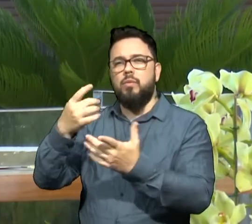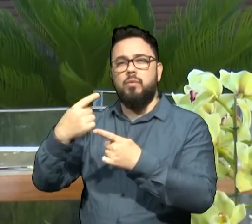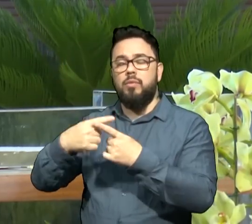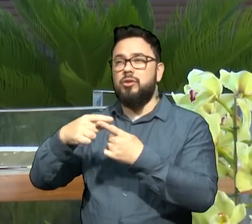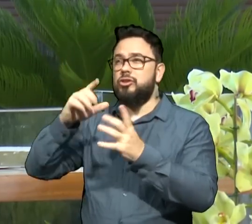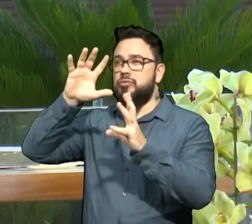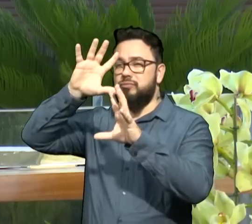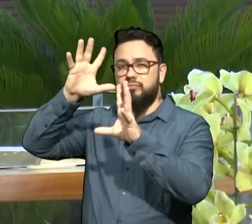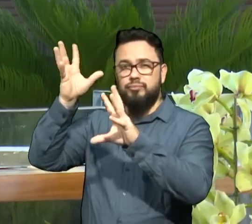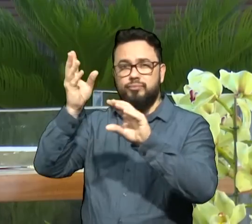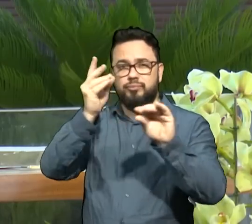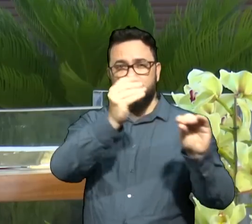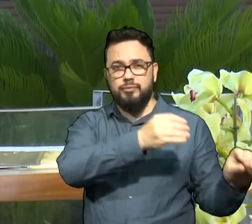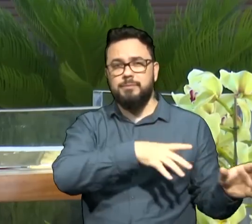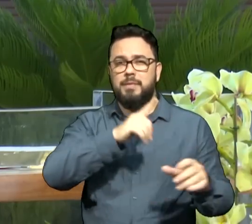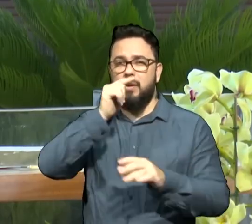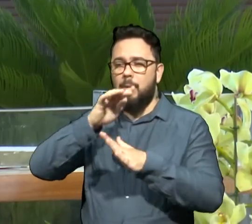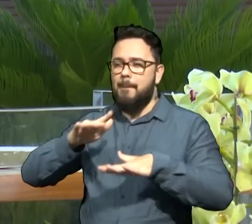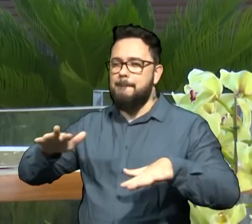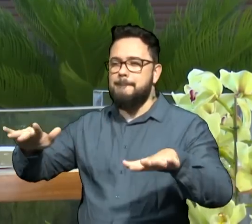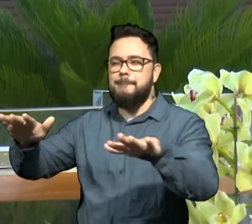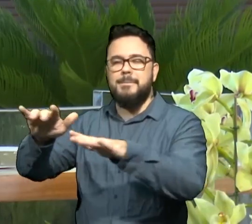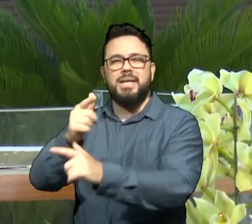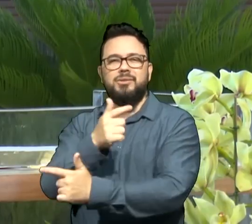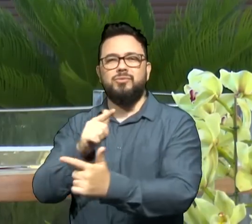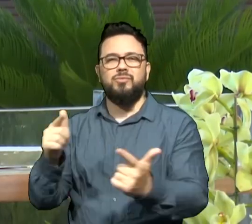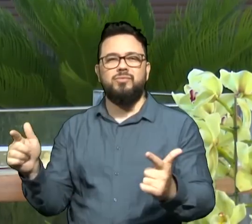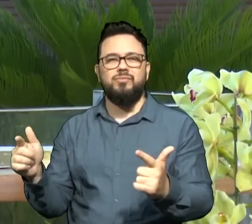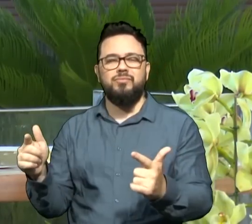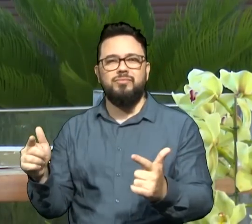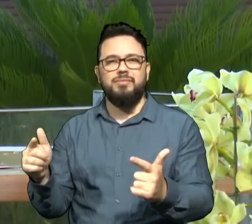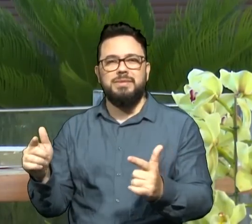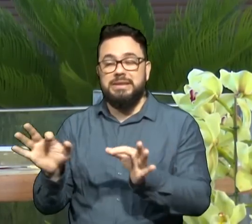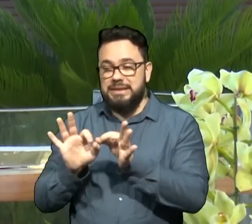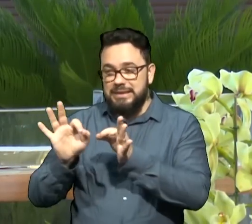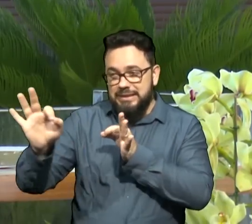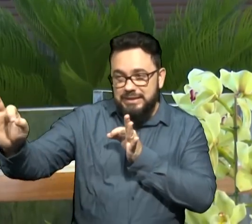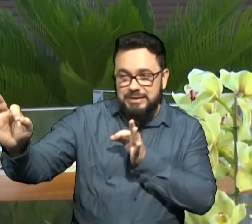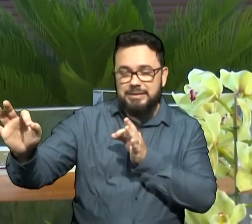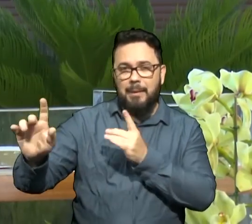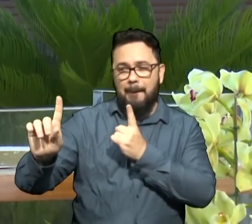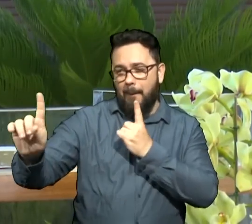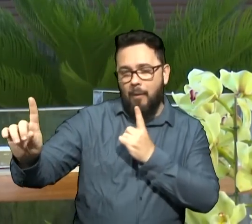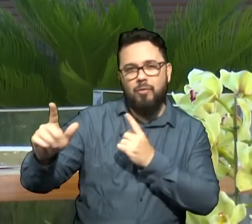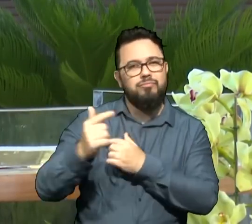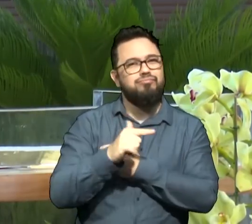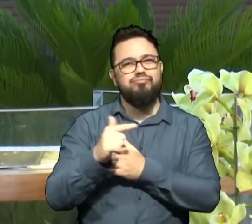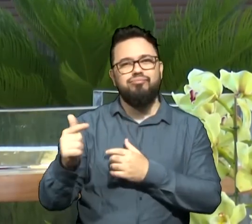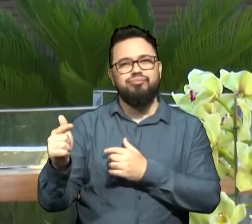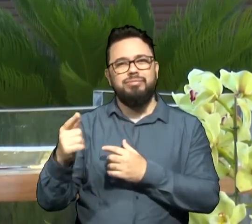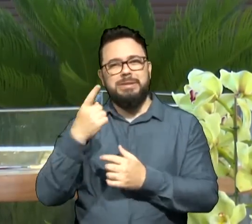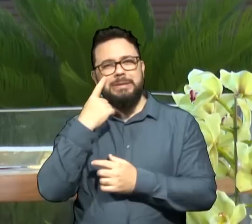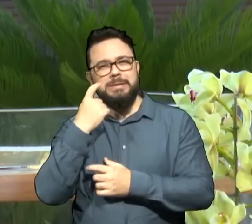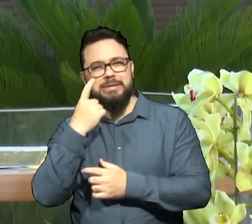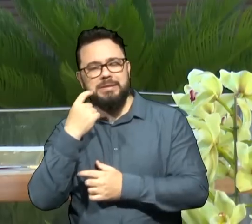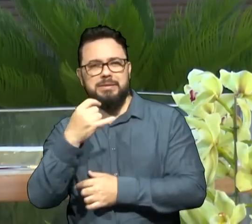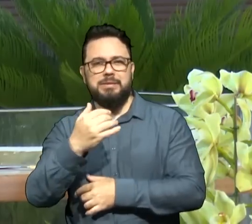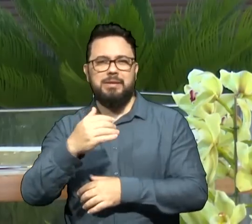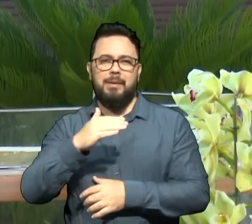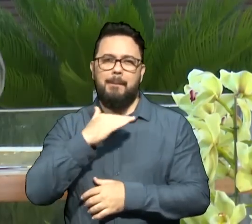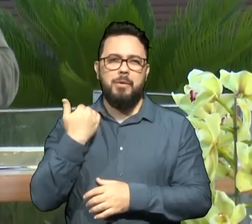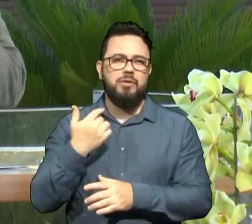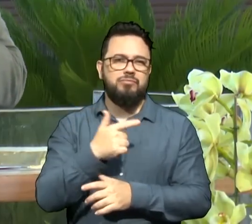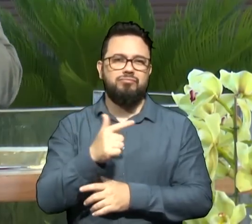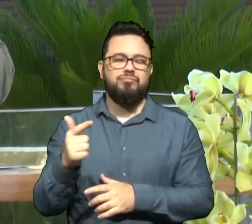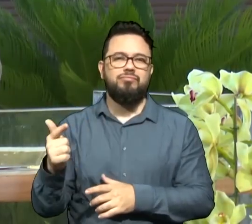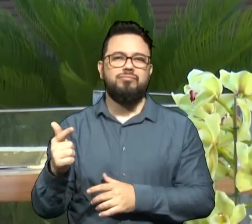mar já não existe não haverá mais distância não haverá mais pranto nem morte